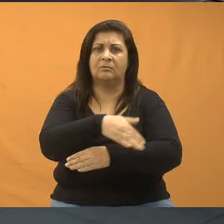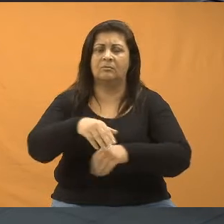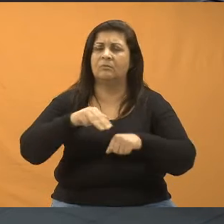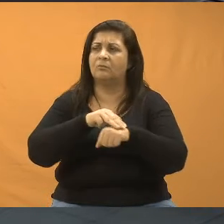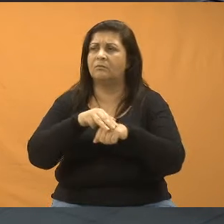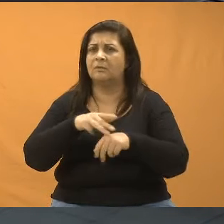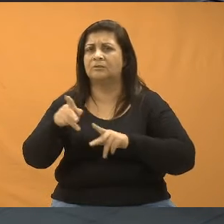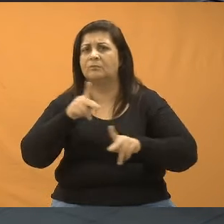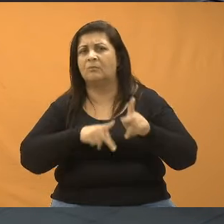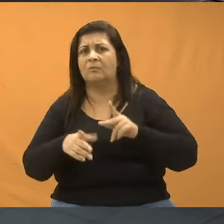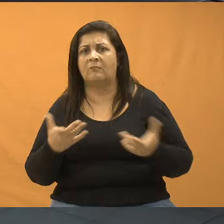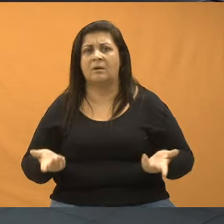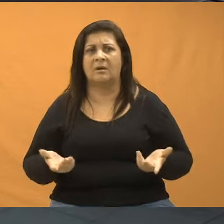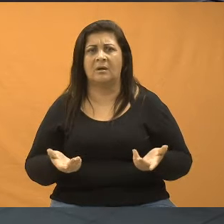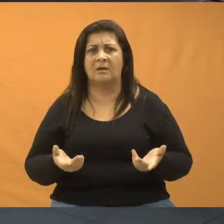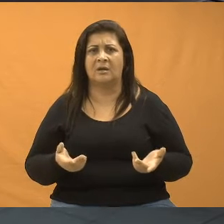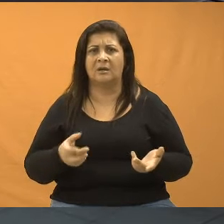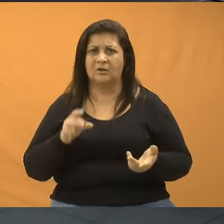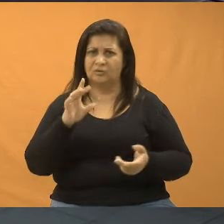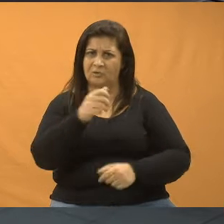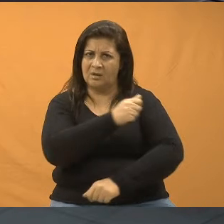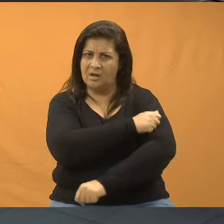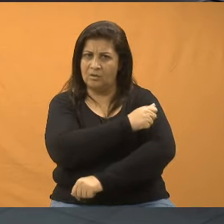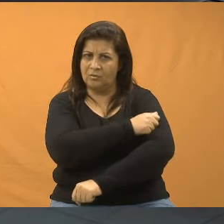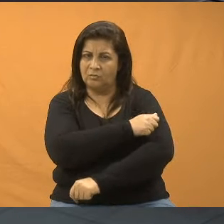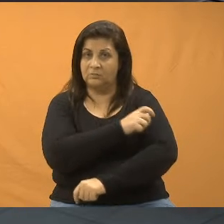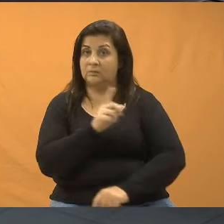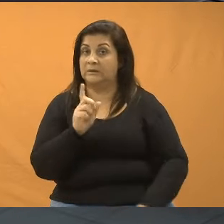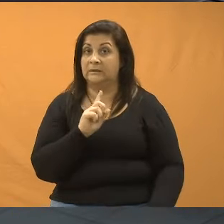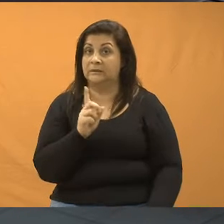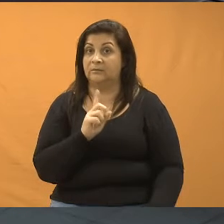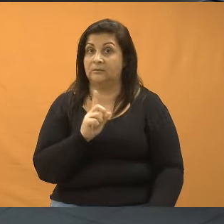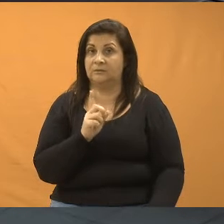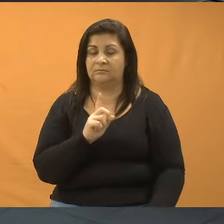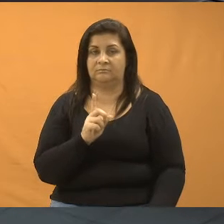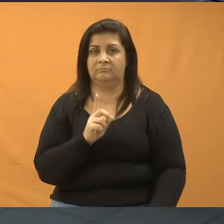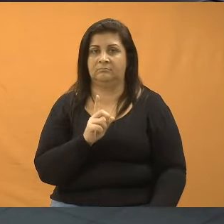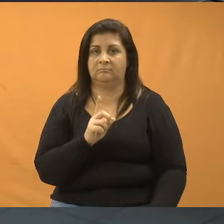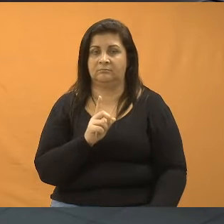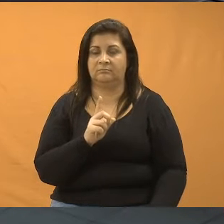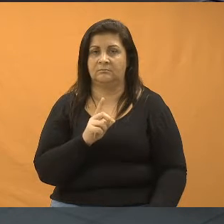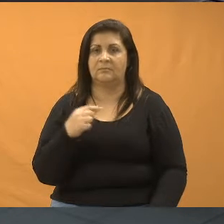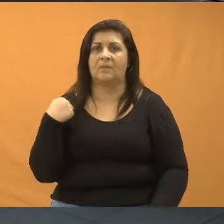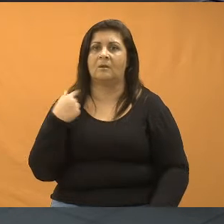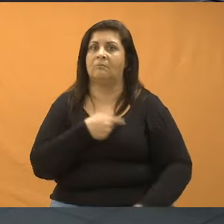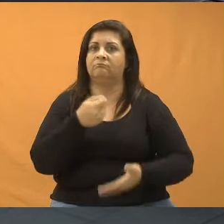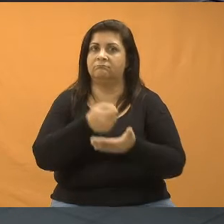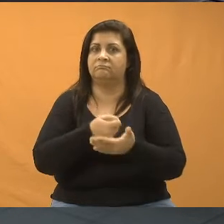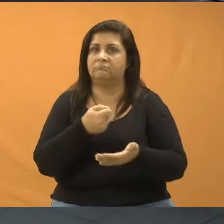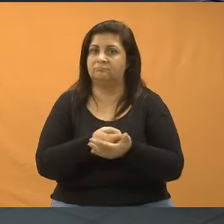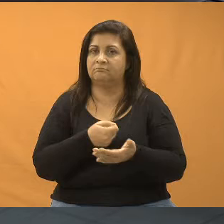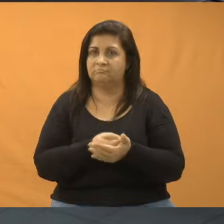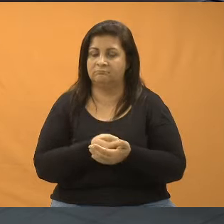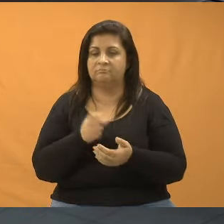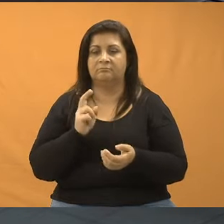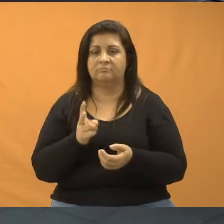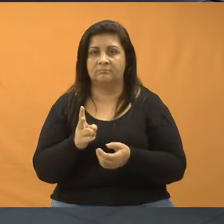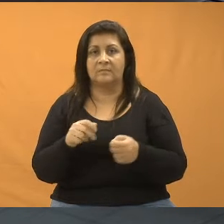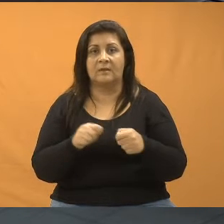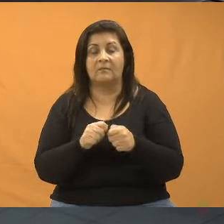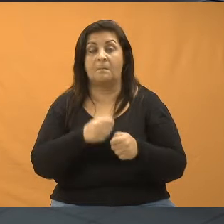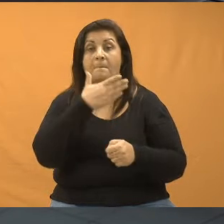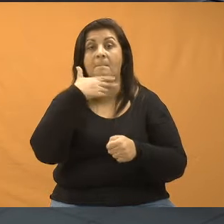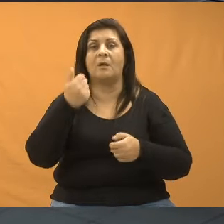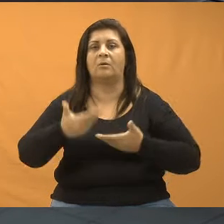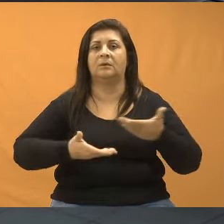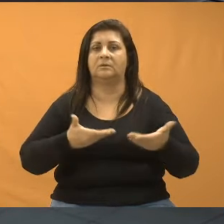a população, vou ser atendido agora só para o aluno. Não é isso. Não é isso. A nossa briga vai ser constante aí para melhorar o